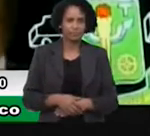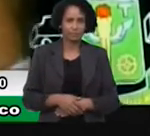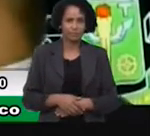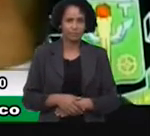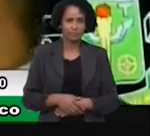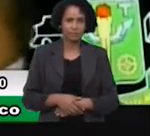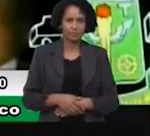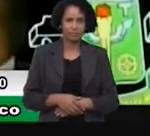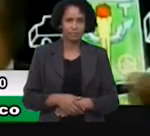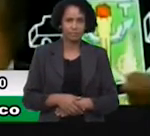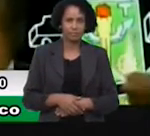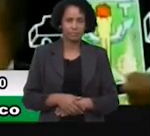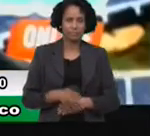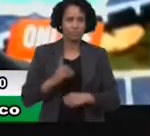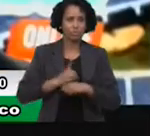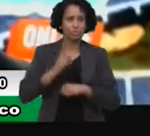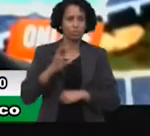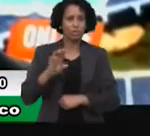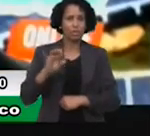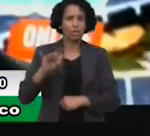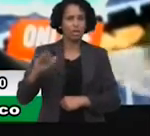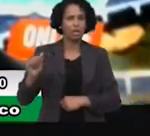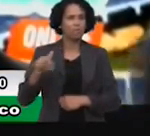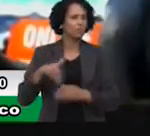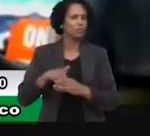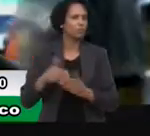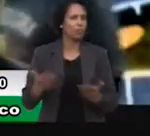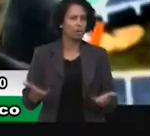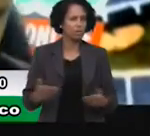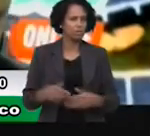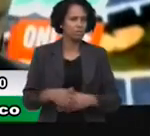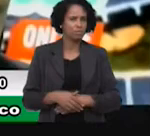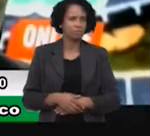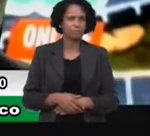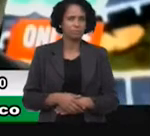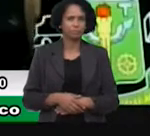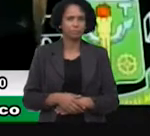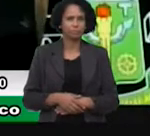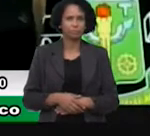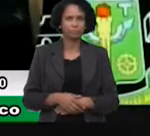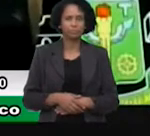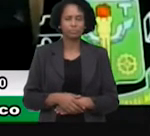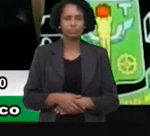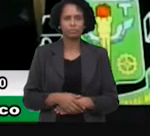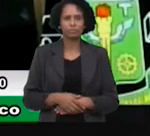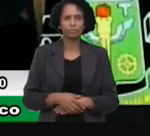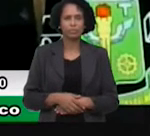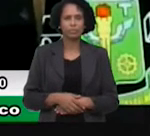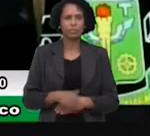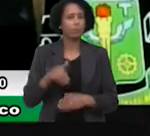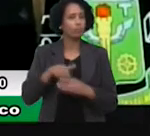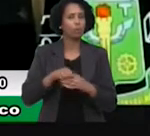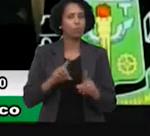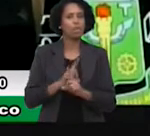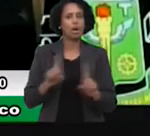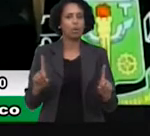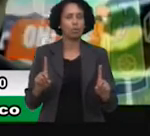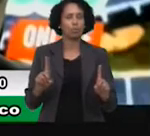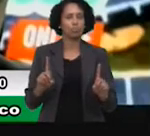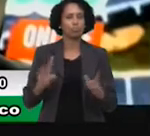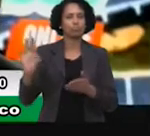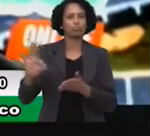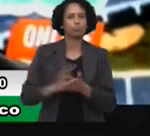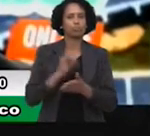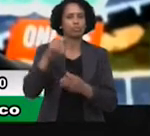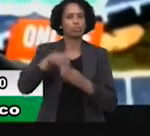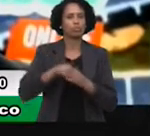Vereadora doutora Régia, como vota, Vossa Excelência? Vossa Excelência. Pega no começo. Voto não. Registrado o voto não da nobre